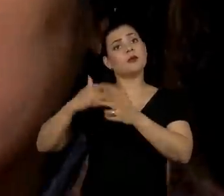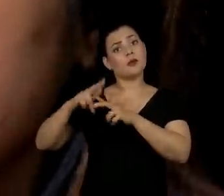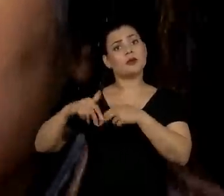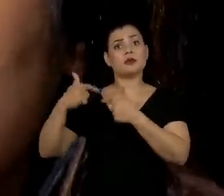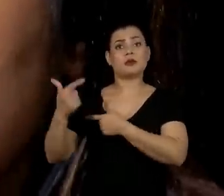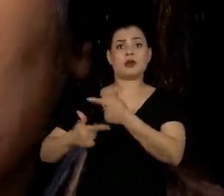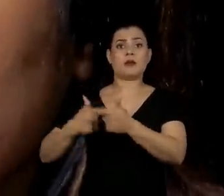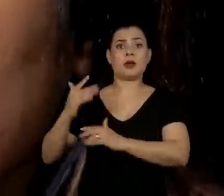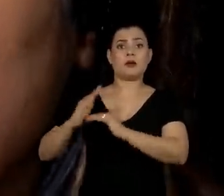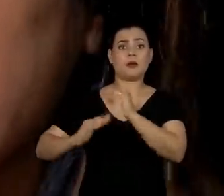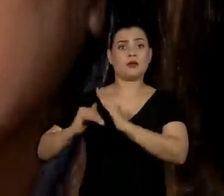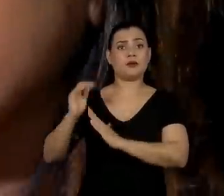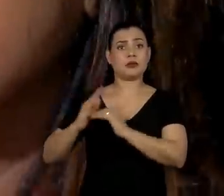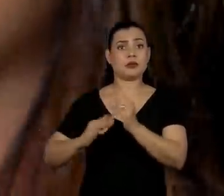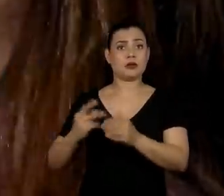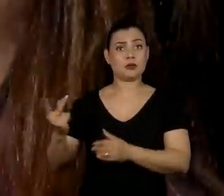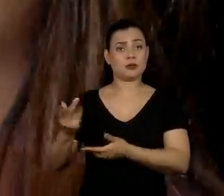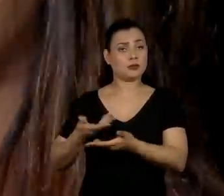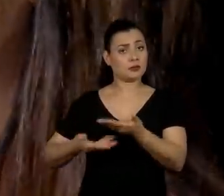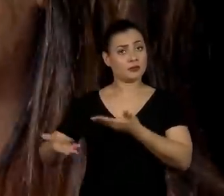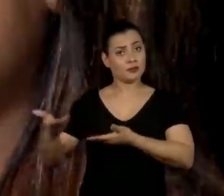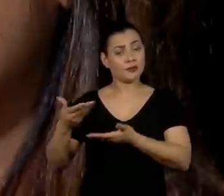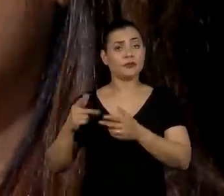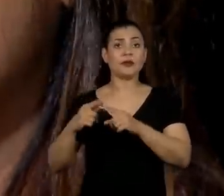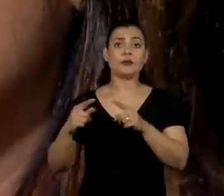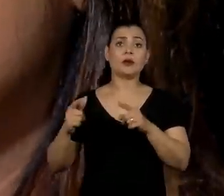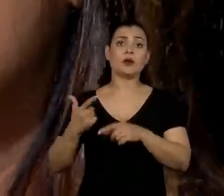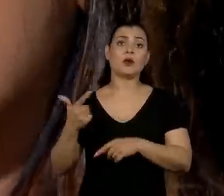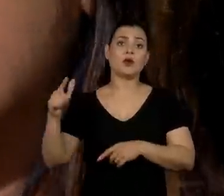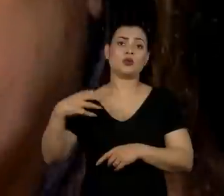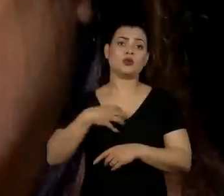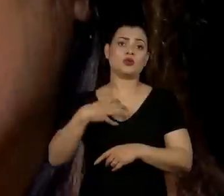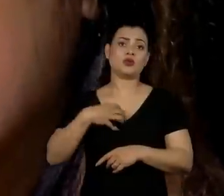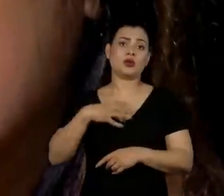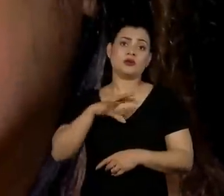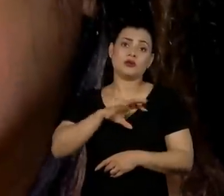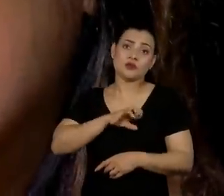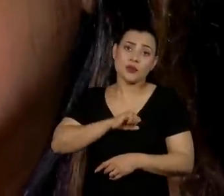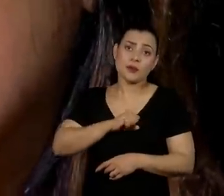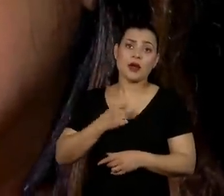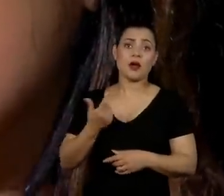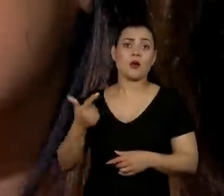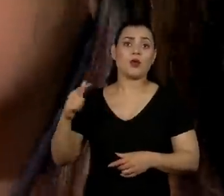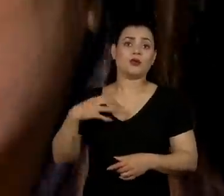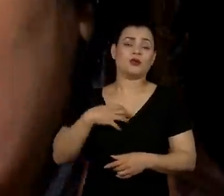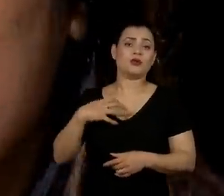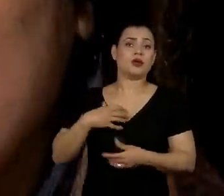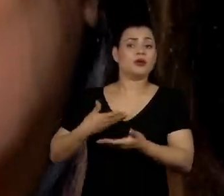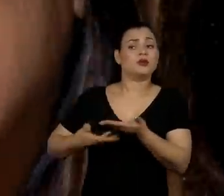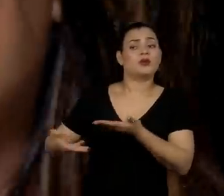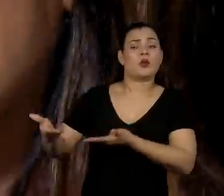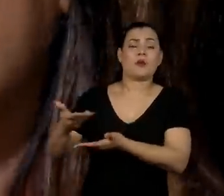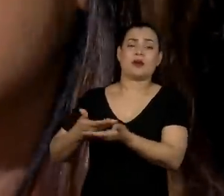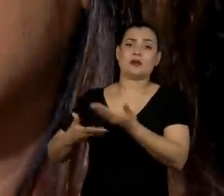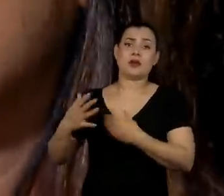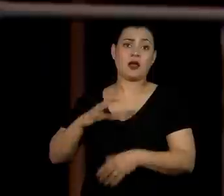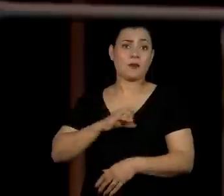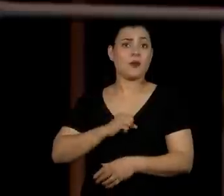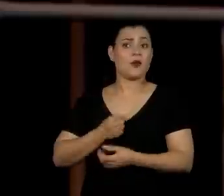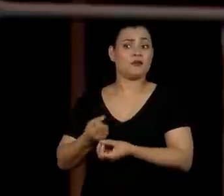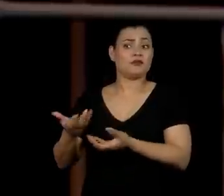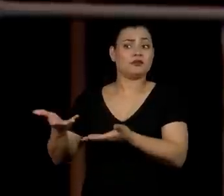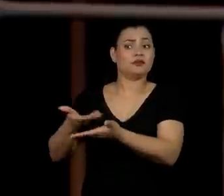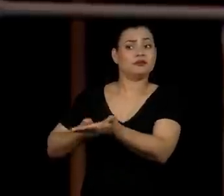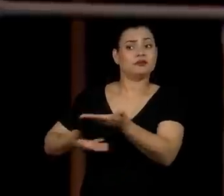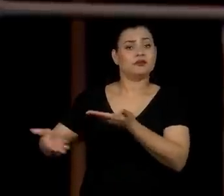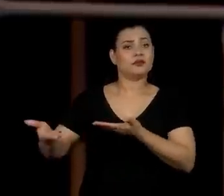da nossa profissão então é uma outra forma de amar né e de compartilhar o amor eu